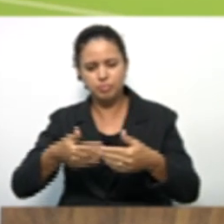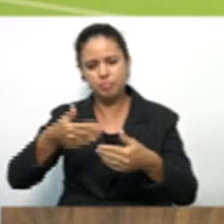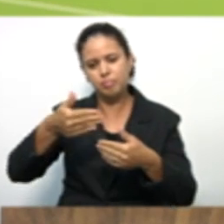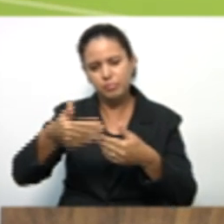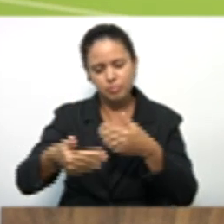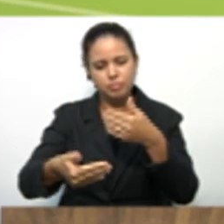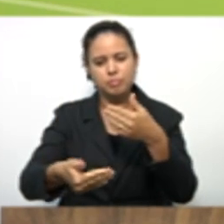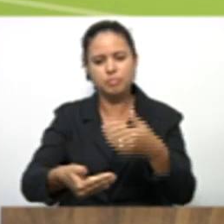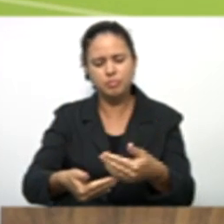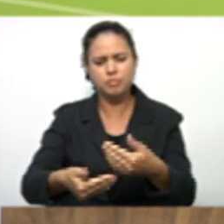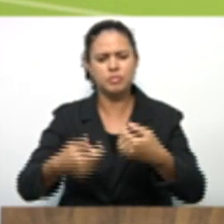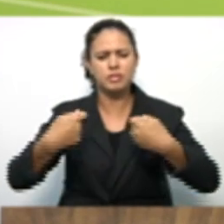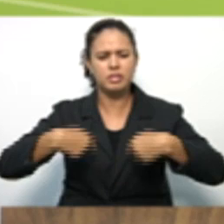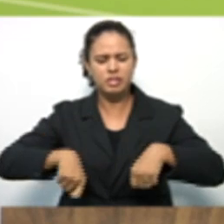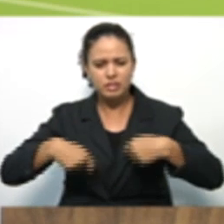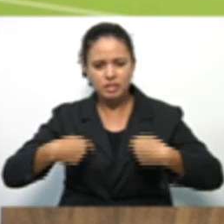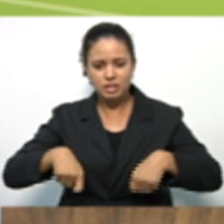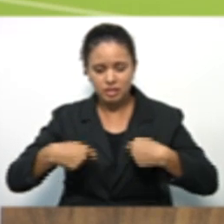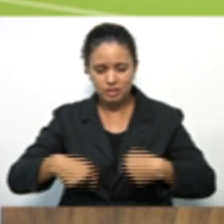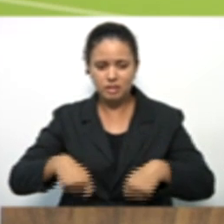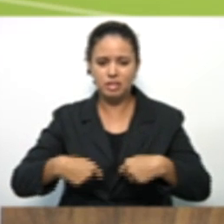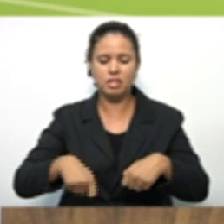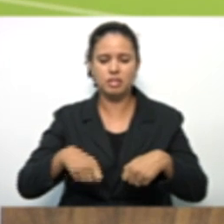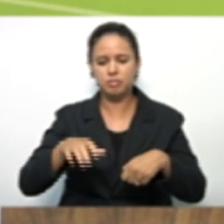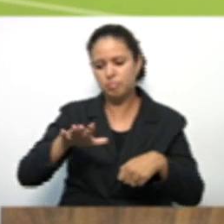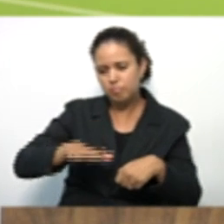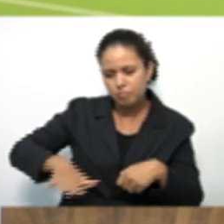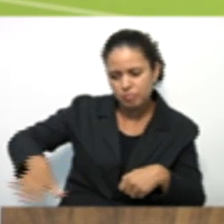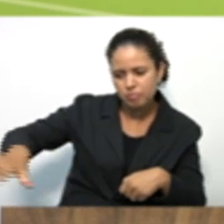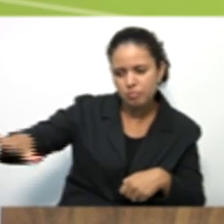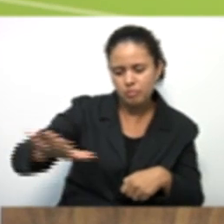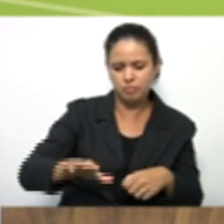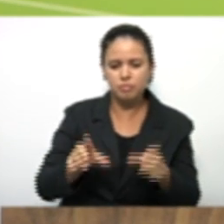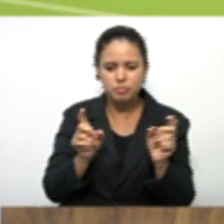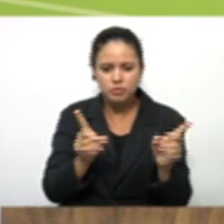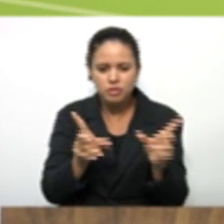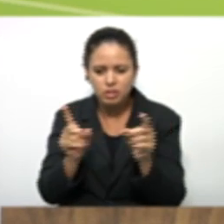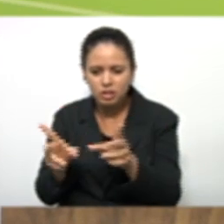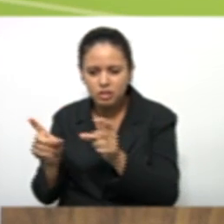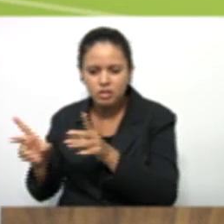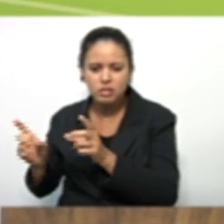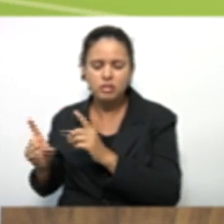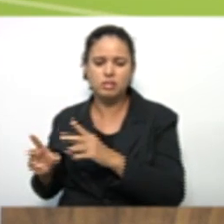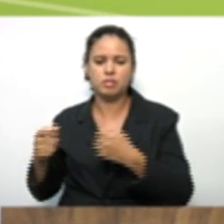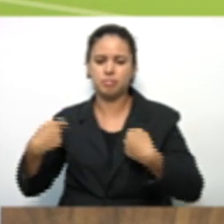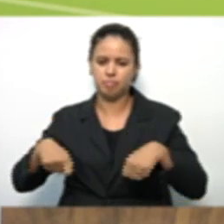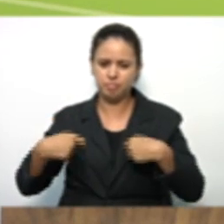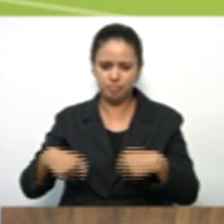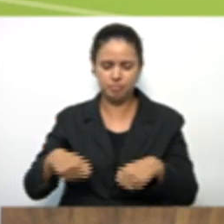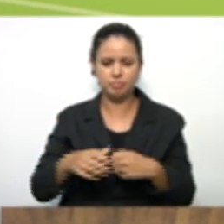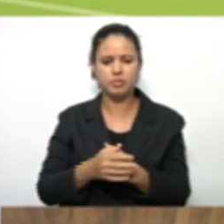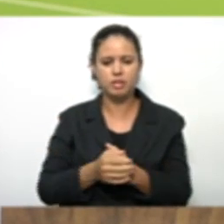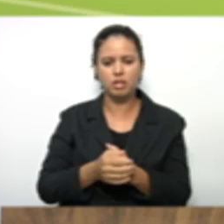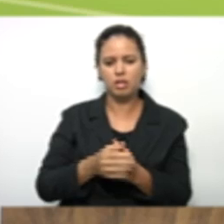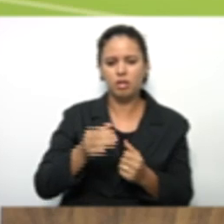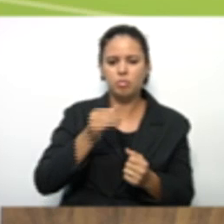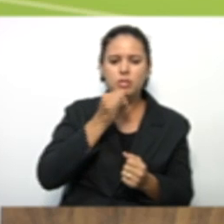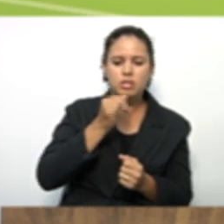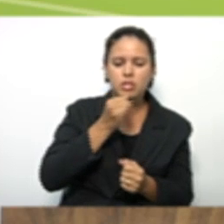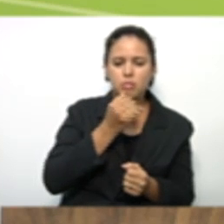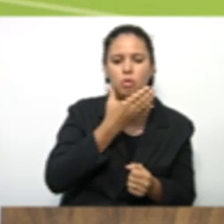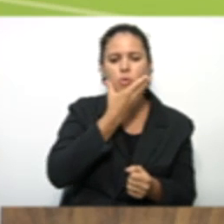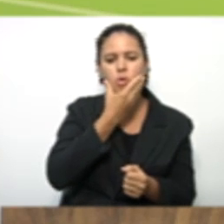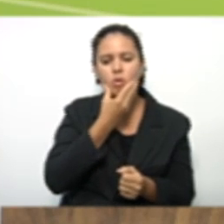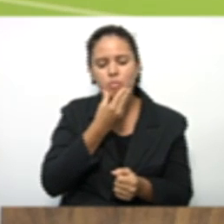Da necessidade de comércio. Quando o homem começou a fazer não só mais o escambo, trocar o escambo,